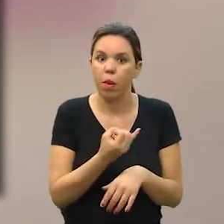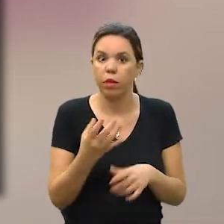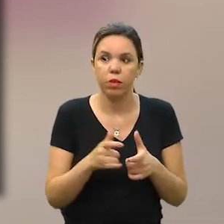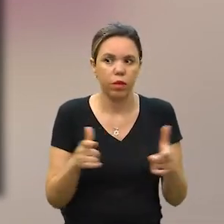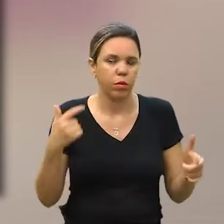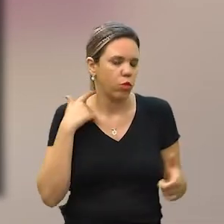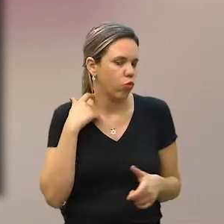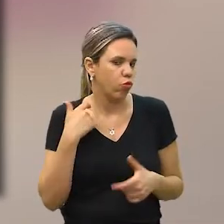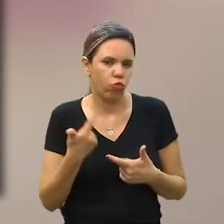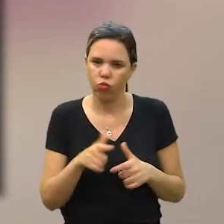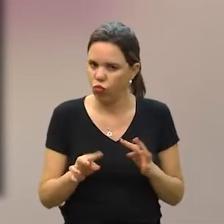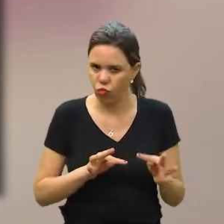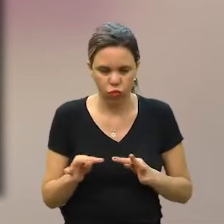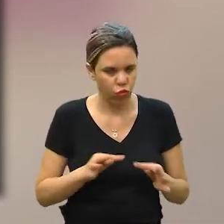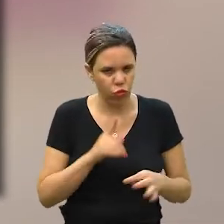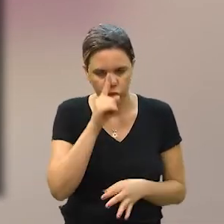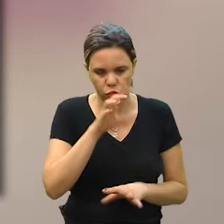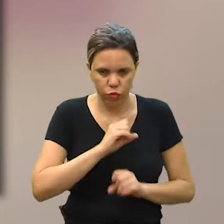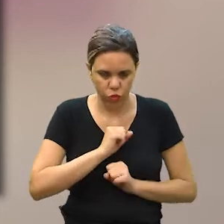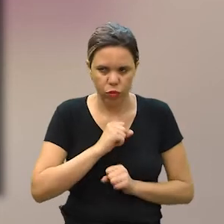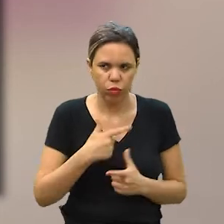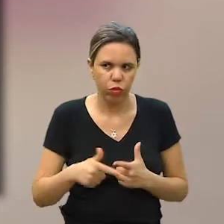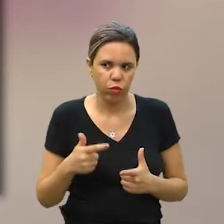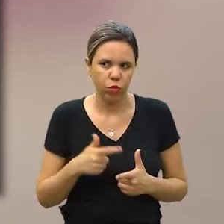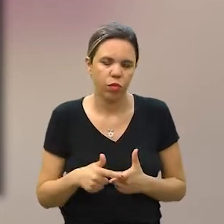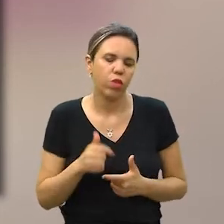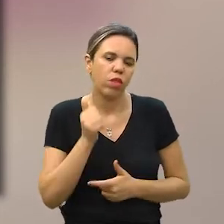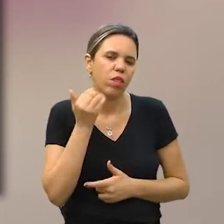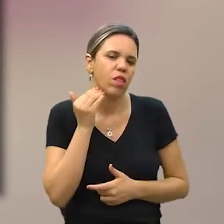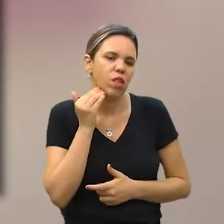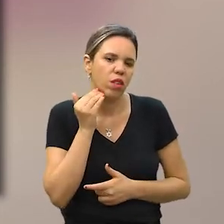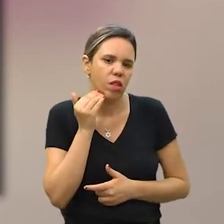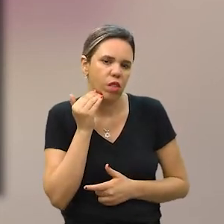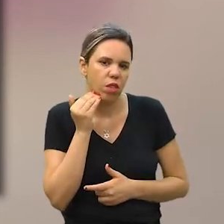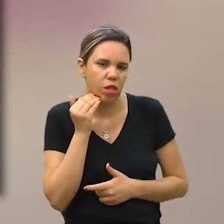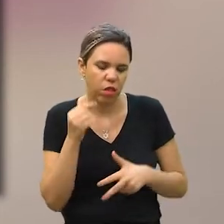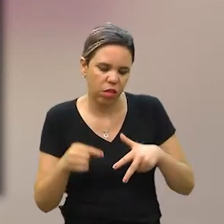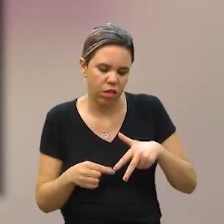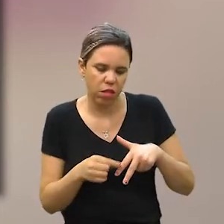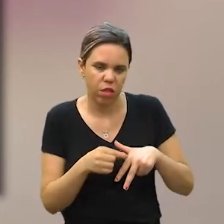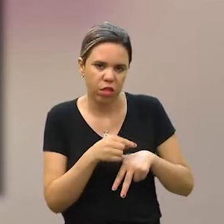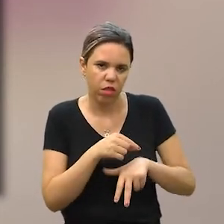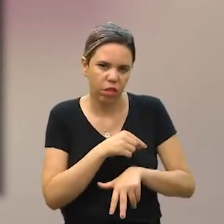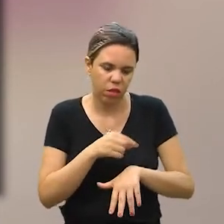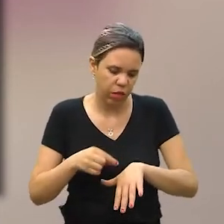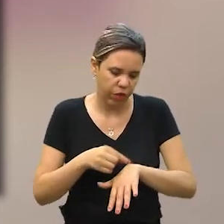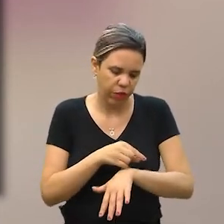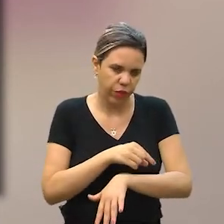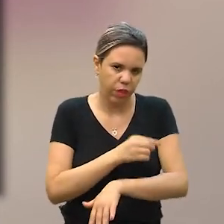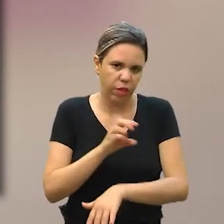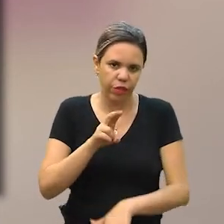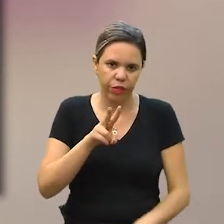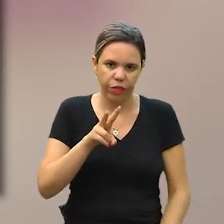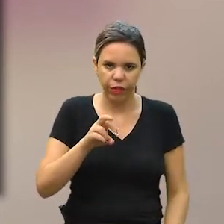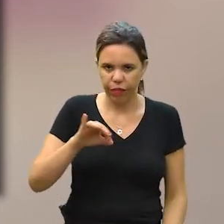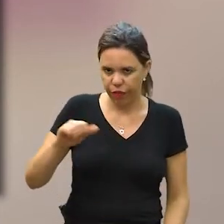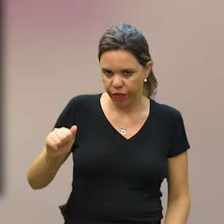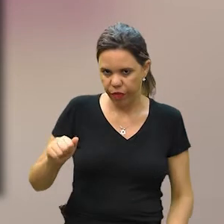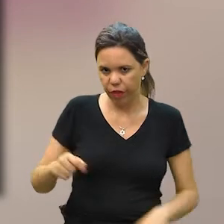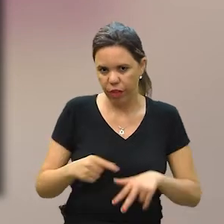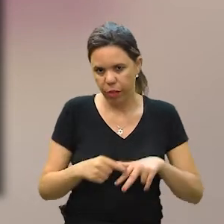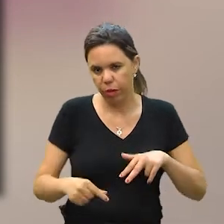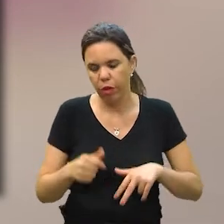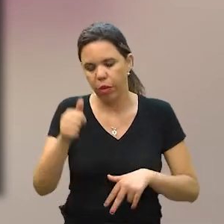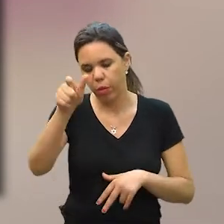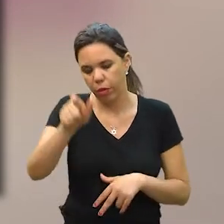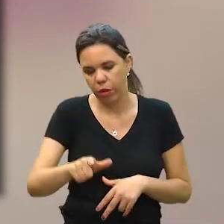trombose sem tratamento, mais risco de você ter uma deformidade dessas veias da perna, né? E como eu te falei, Vivi, a moça